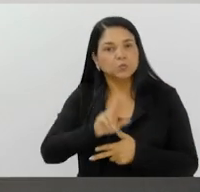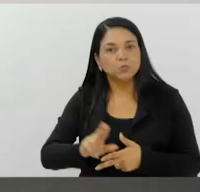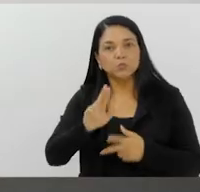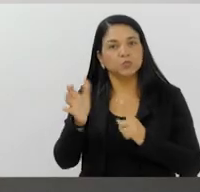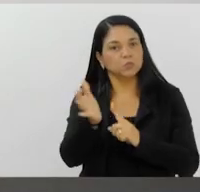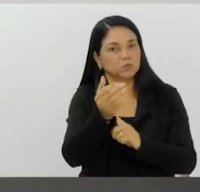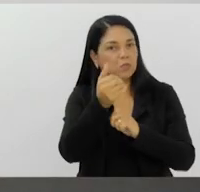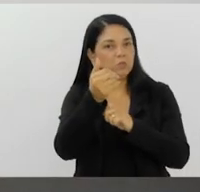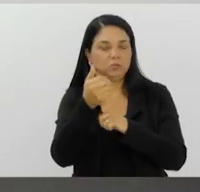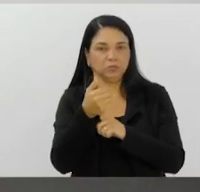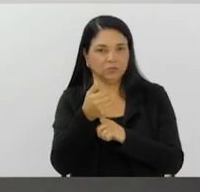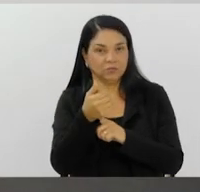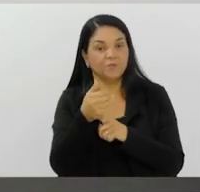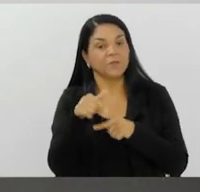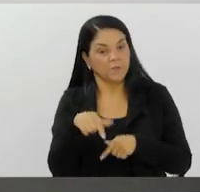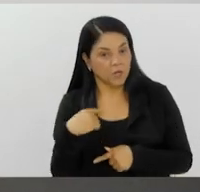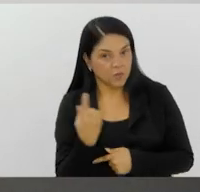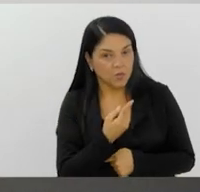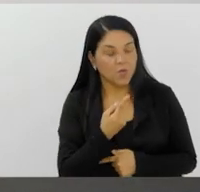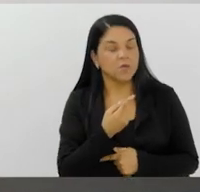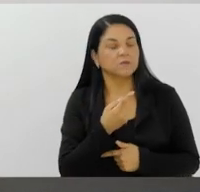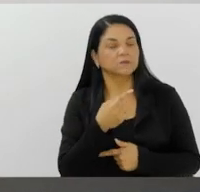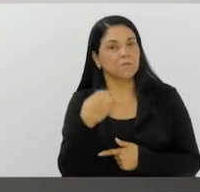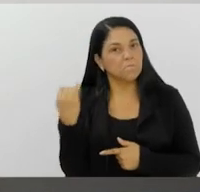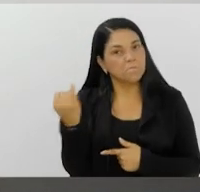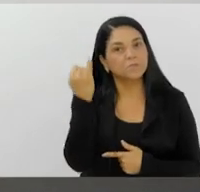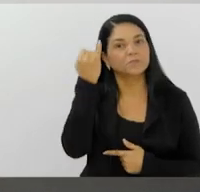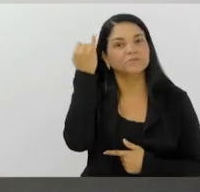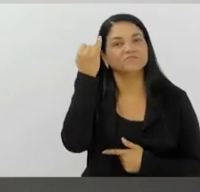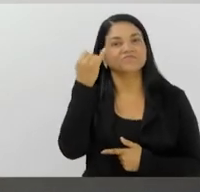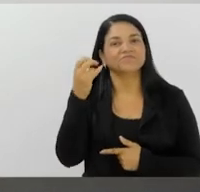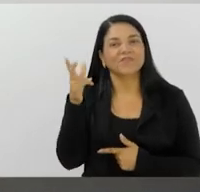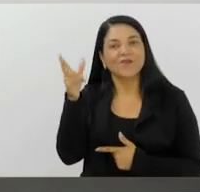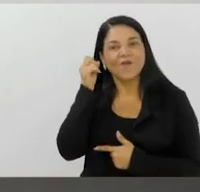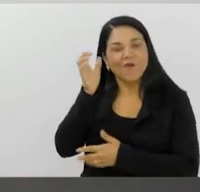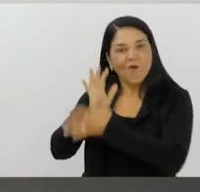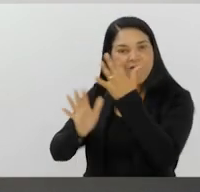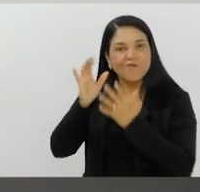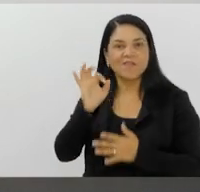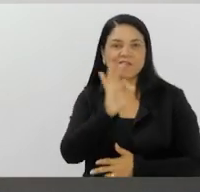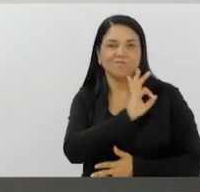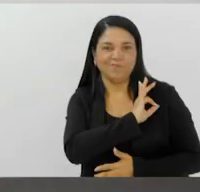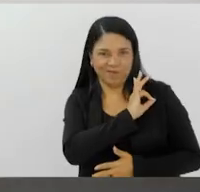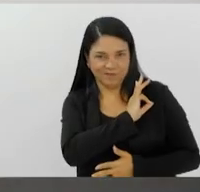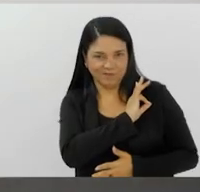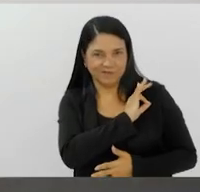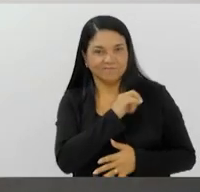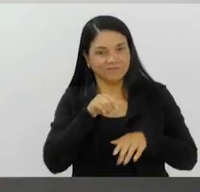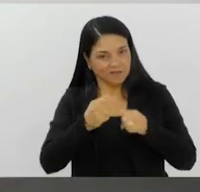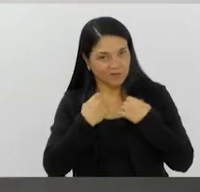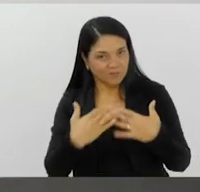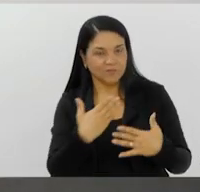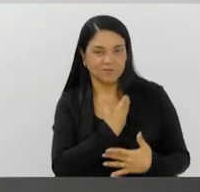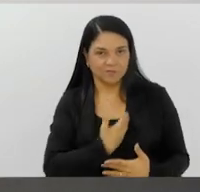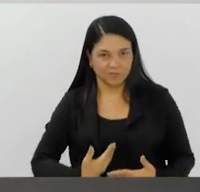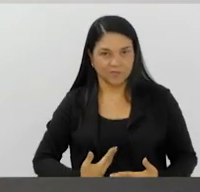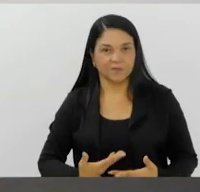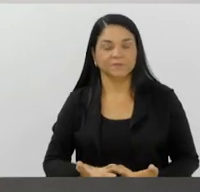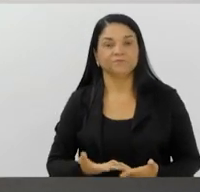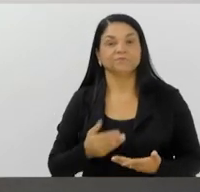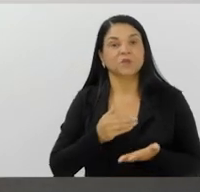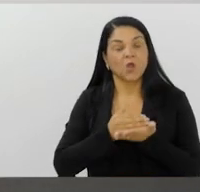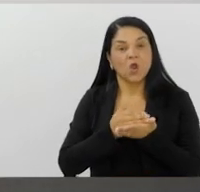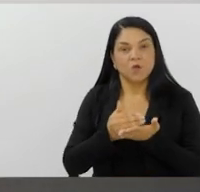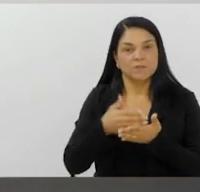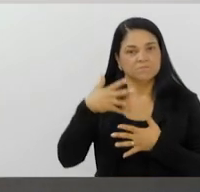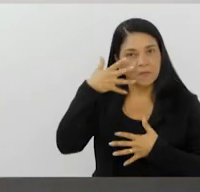tecnologia então para nós é muito gratificante poder ouvir os agentes aqui nessa audiência pública e para começar